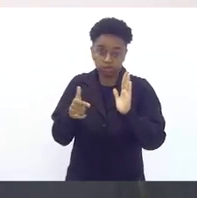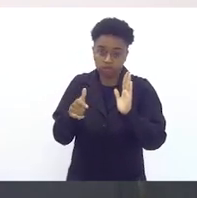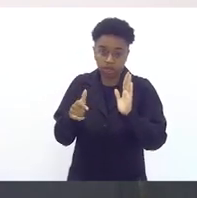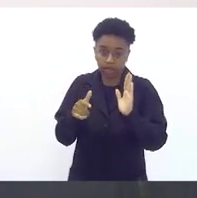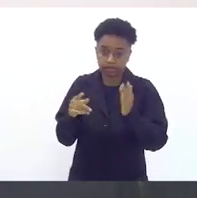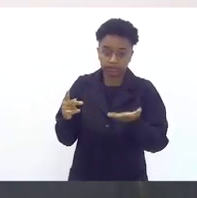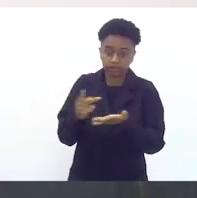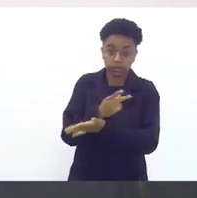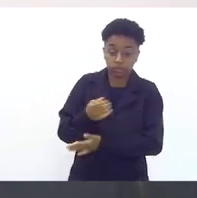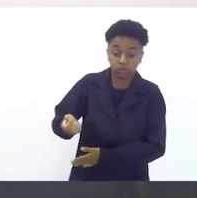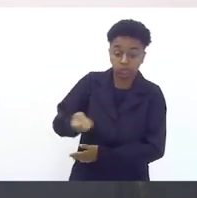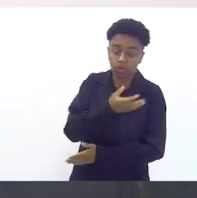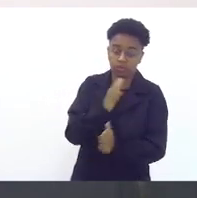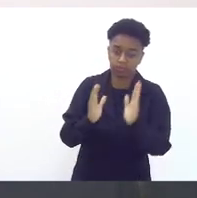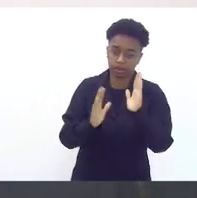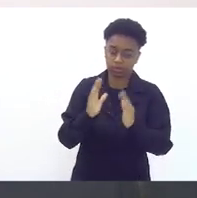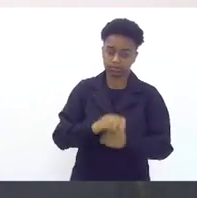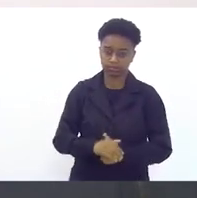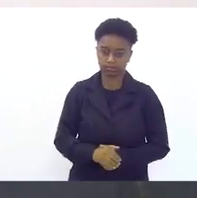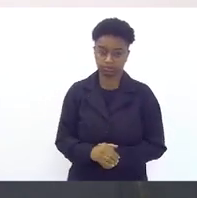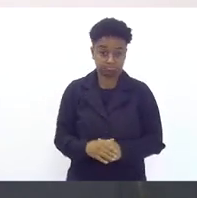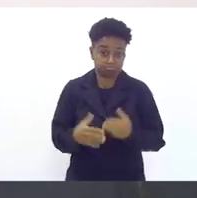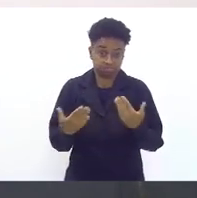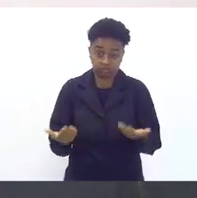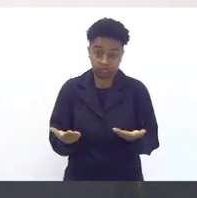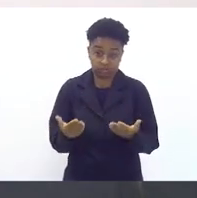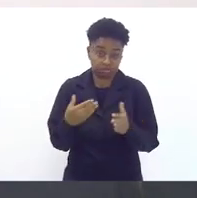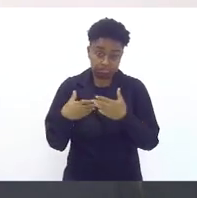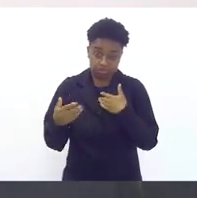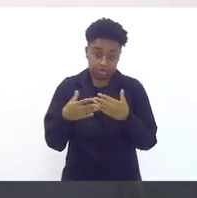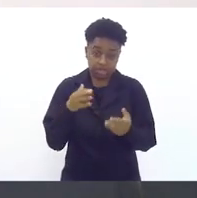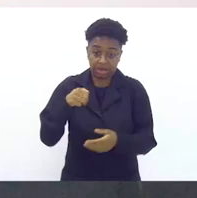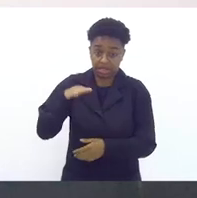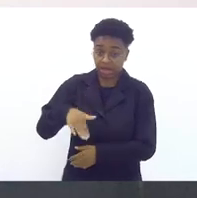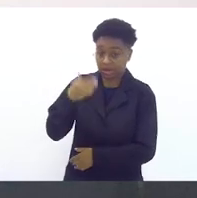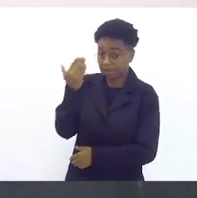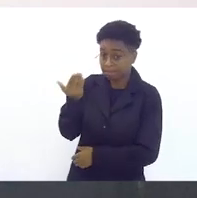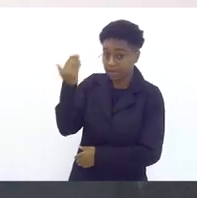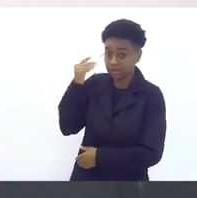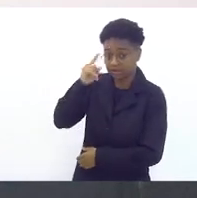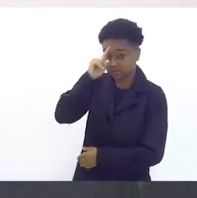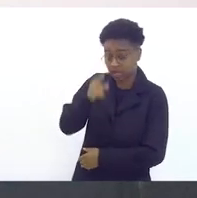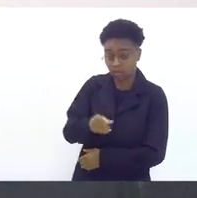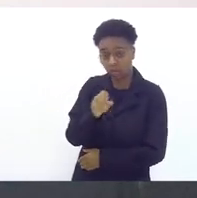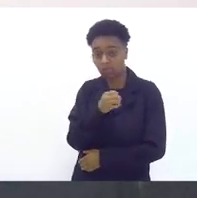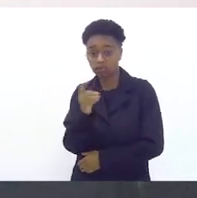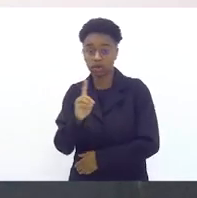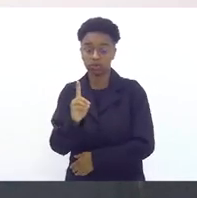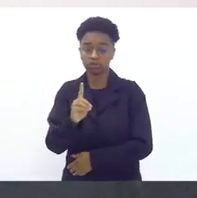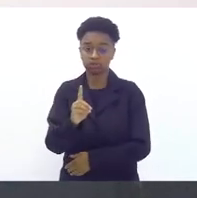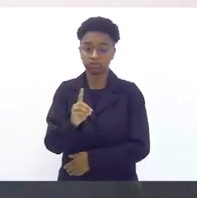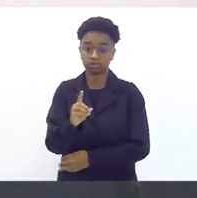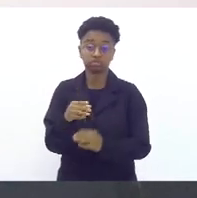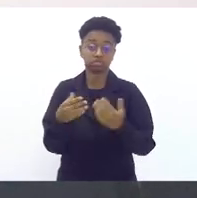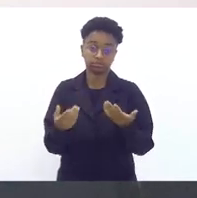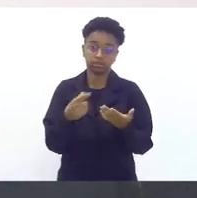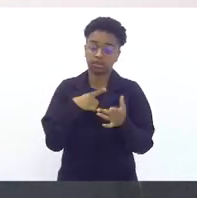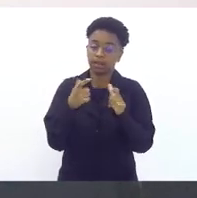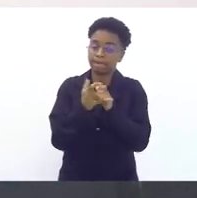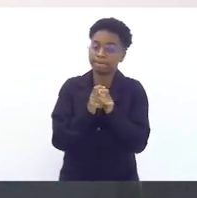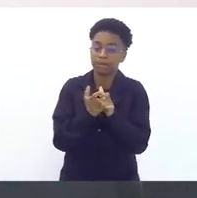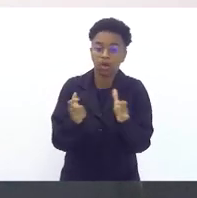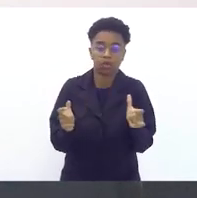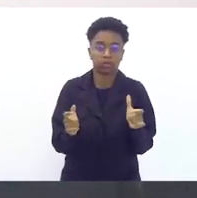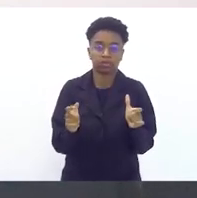regime. E que aí, independente de quem mandava ou não mandava na época, houve, na maioria dos